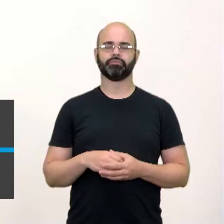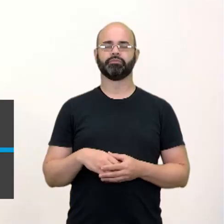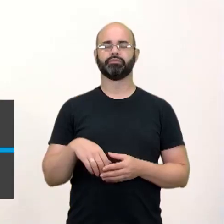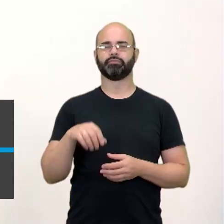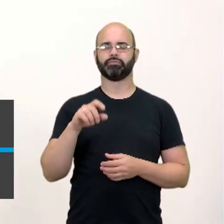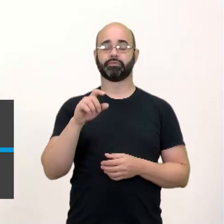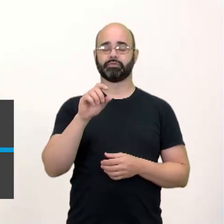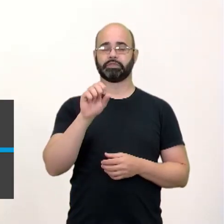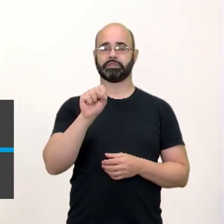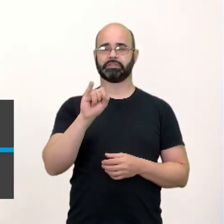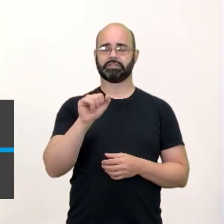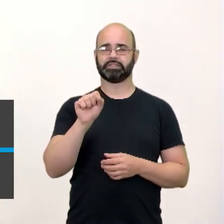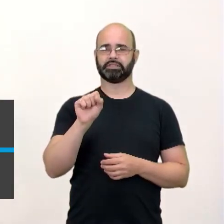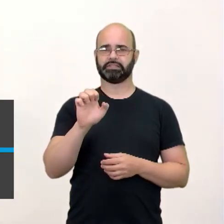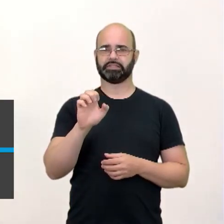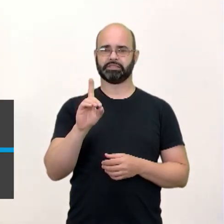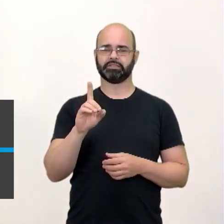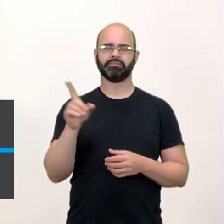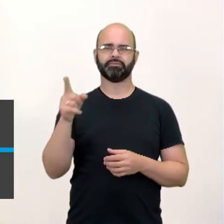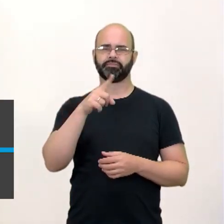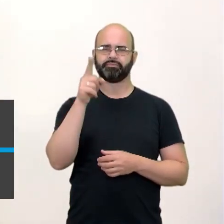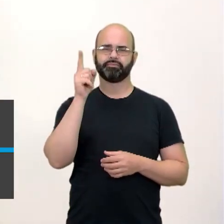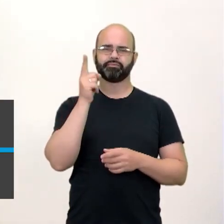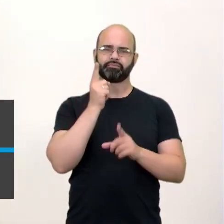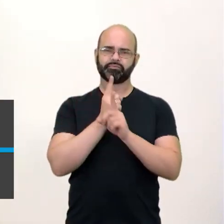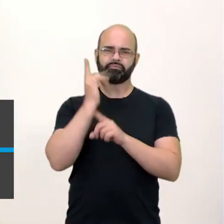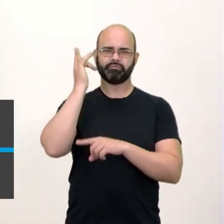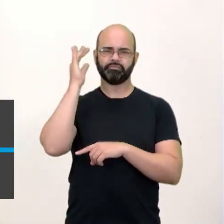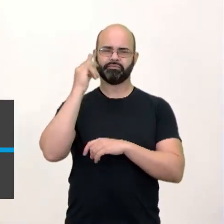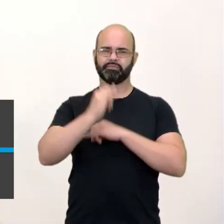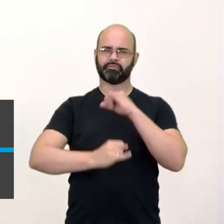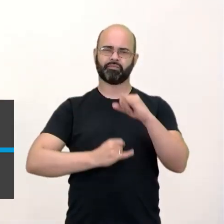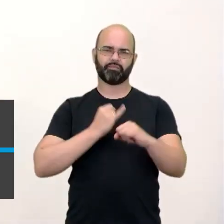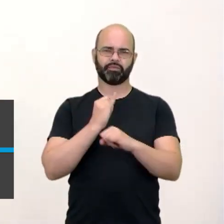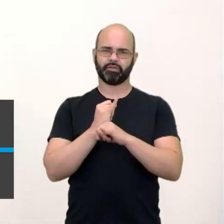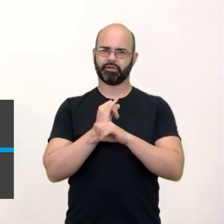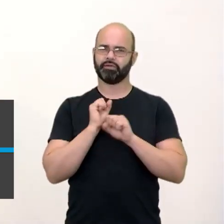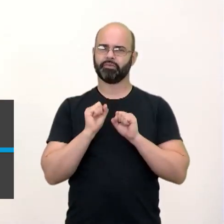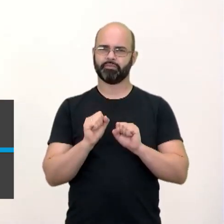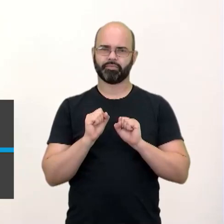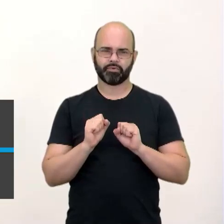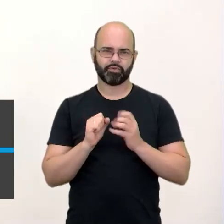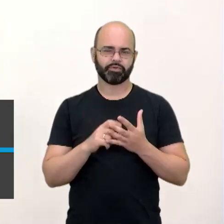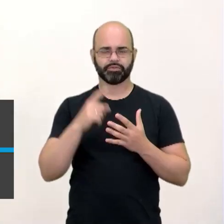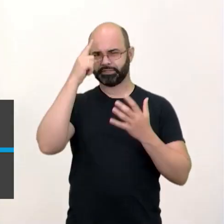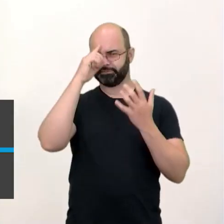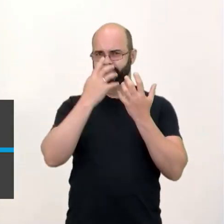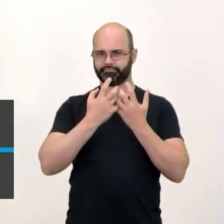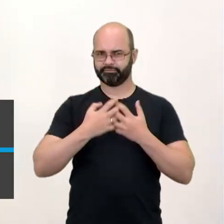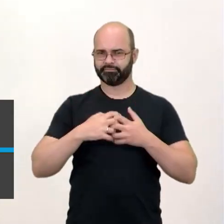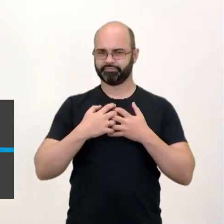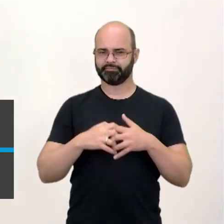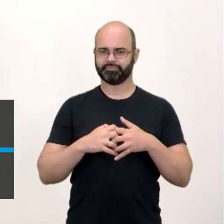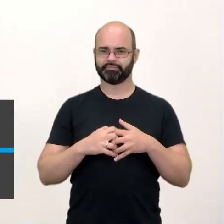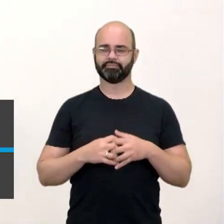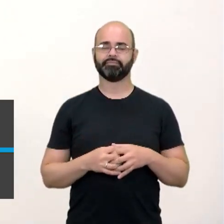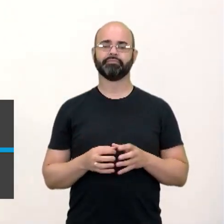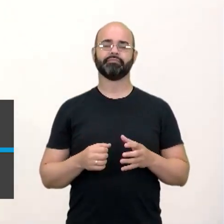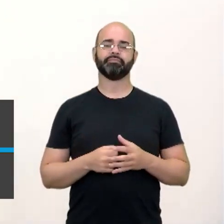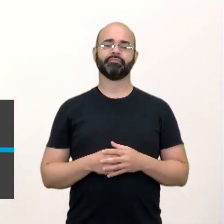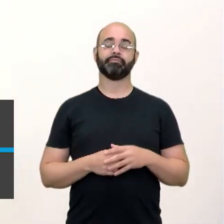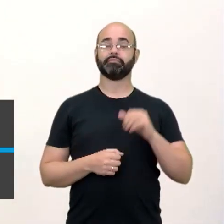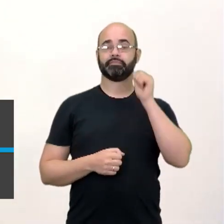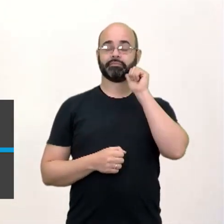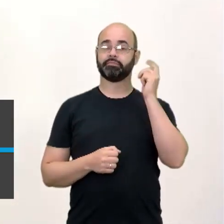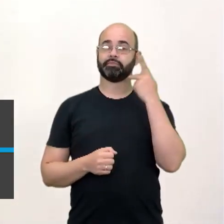o aluno inclusive pode achar isso facilmente na internet, pode fazer uma reflexão sobre isso. Ela diz que